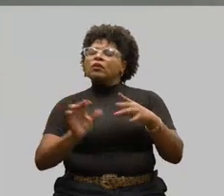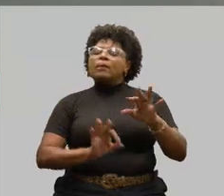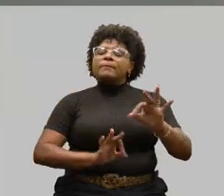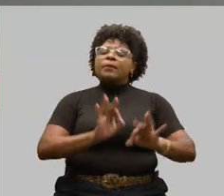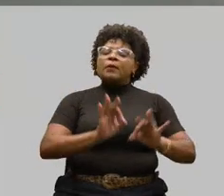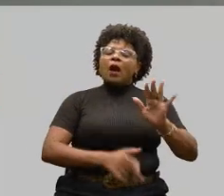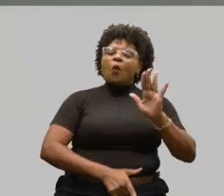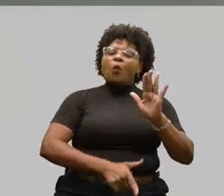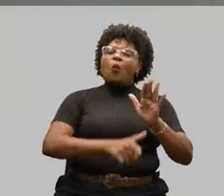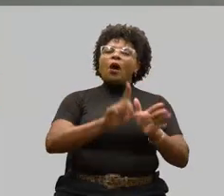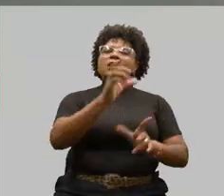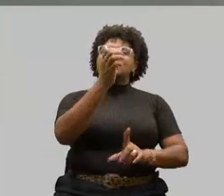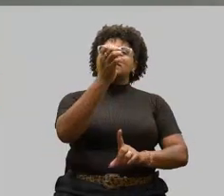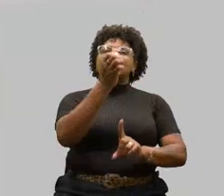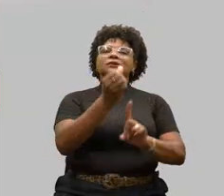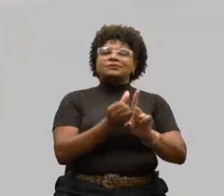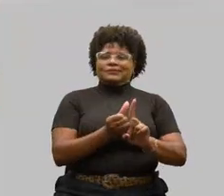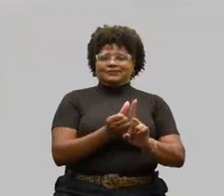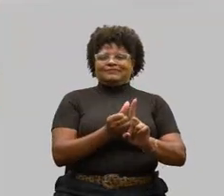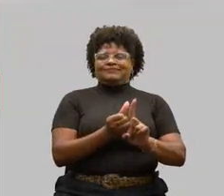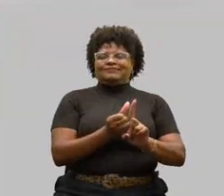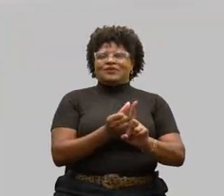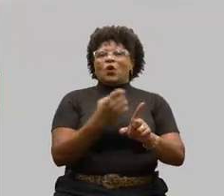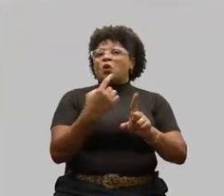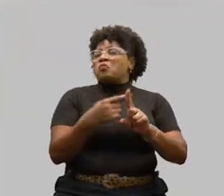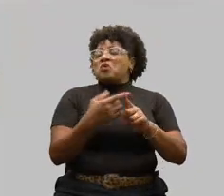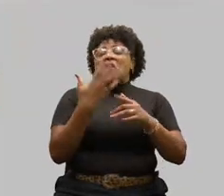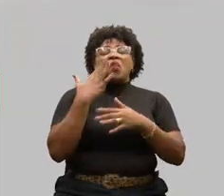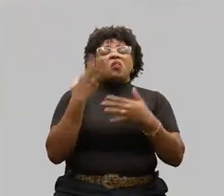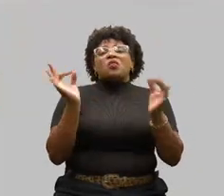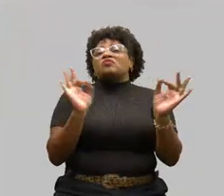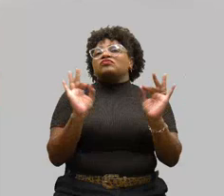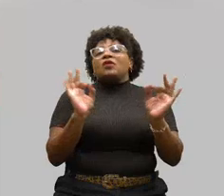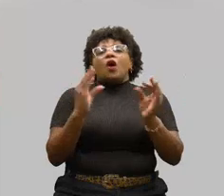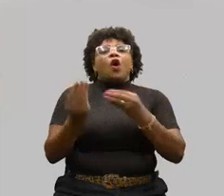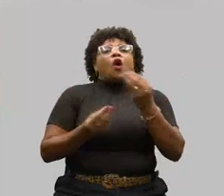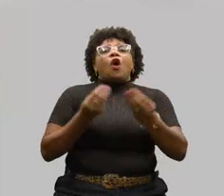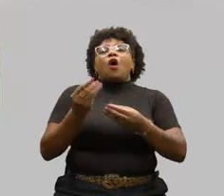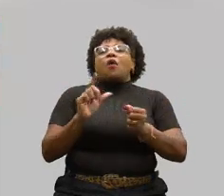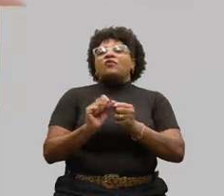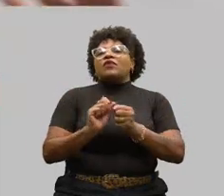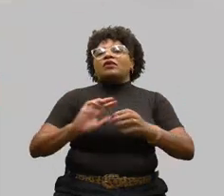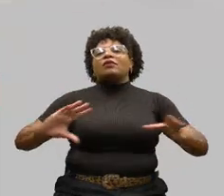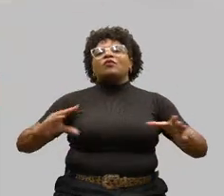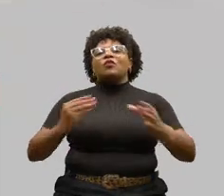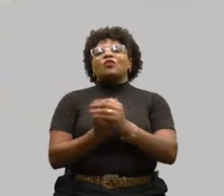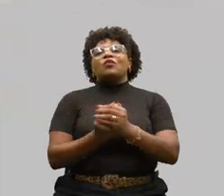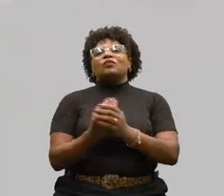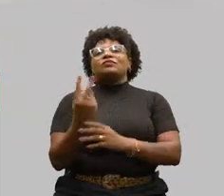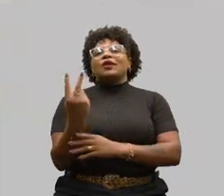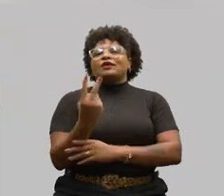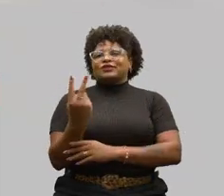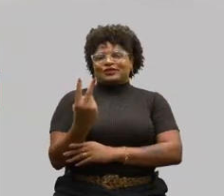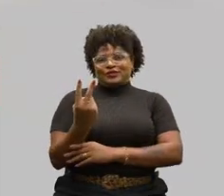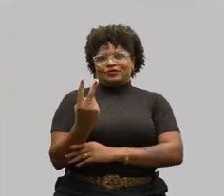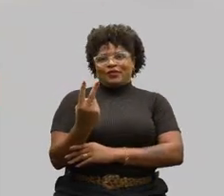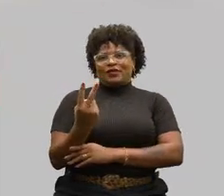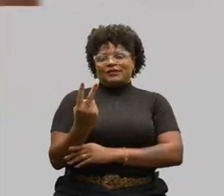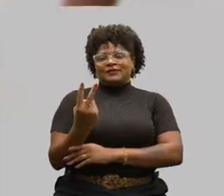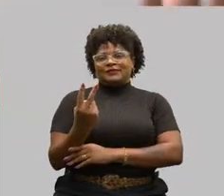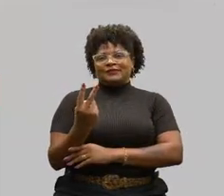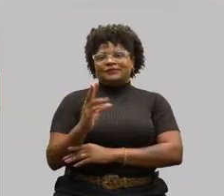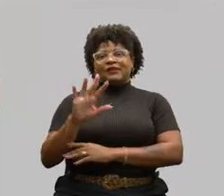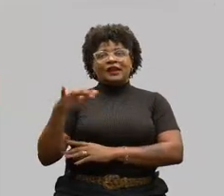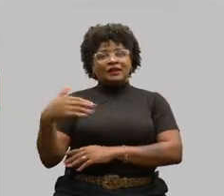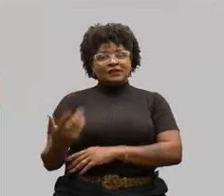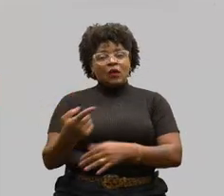ia recebê-los a gente não sabia como que a gente ia promover a inclusão dessas pessoas na sua Plenitude então assim